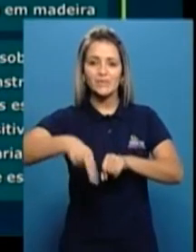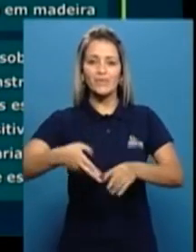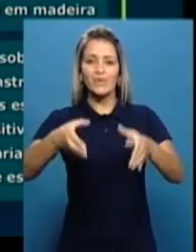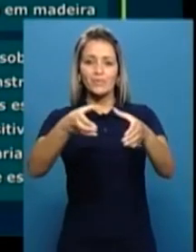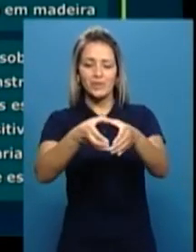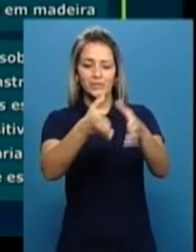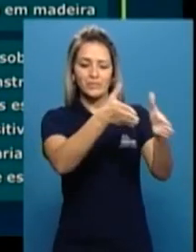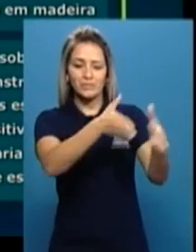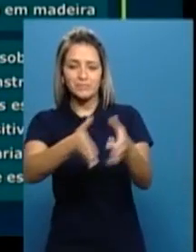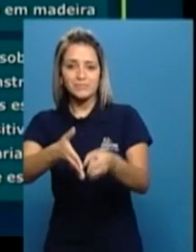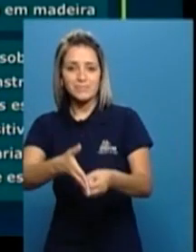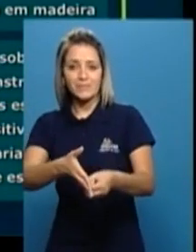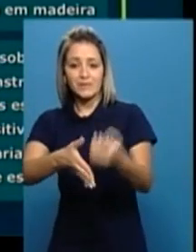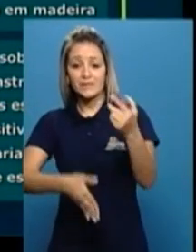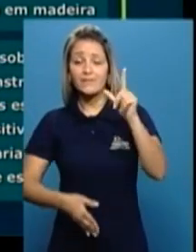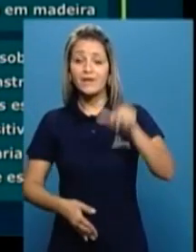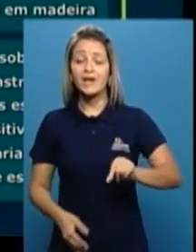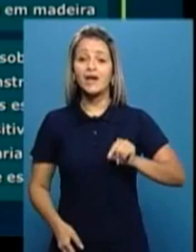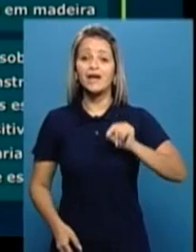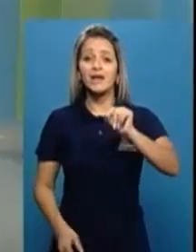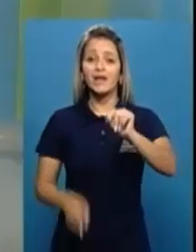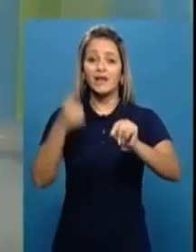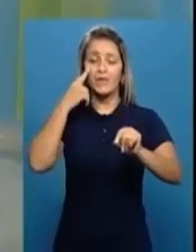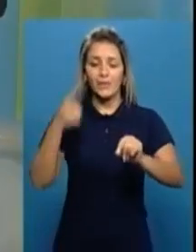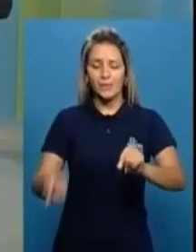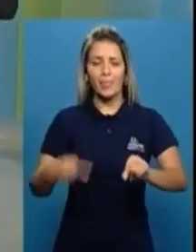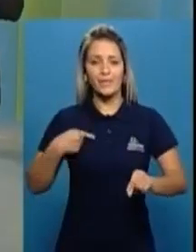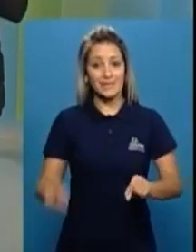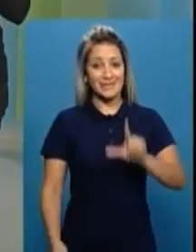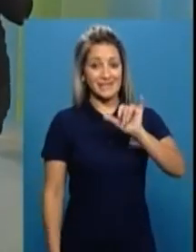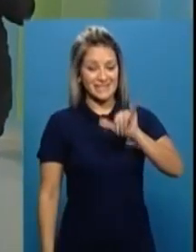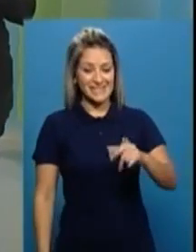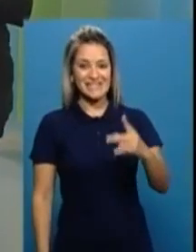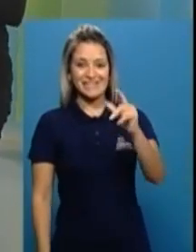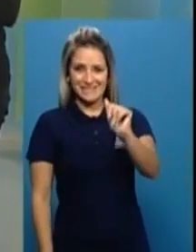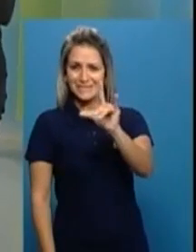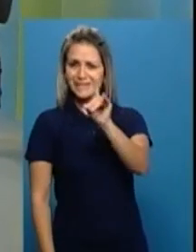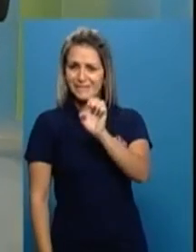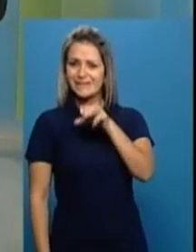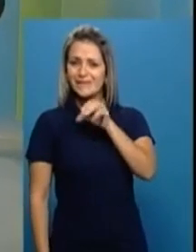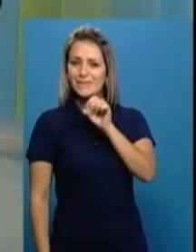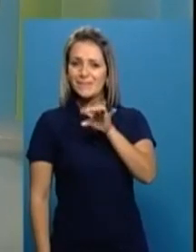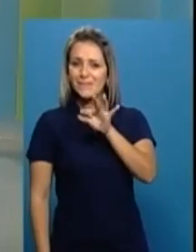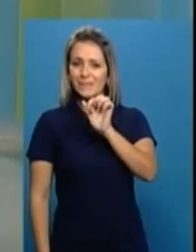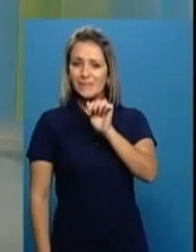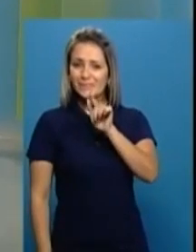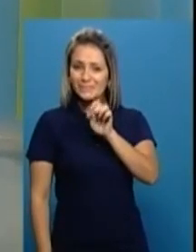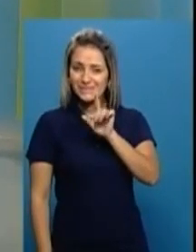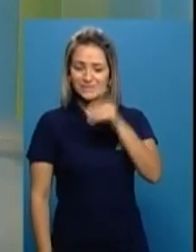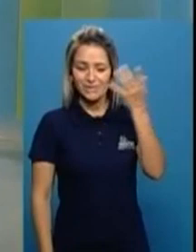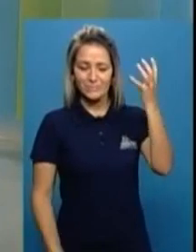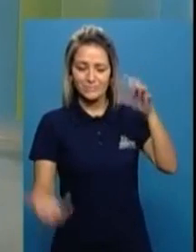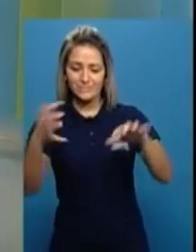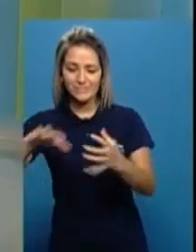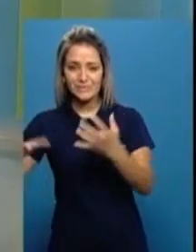também conhecido como linha de montagem, e que faz parte dos produtos discretos